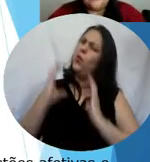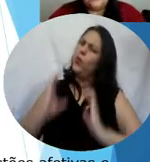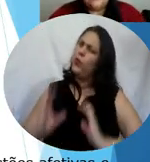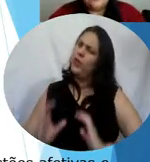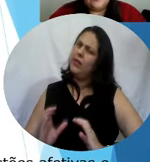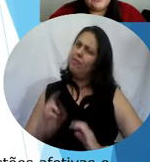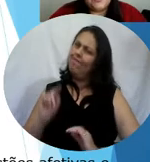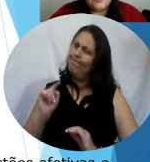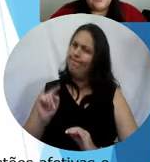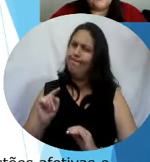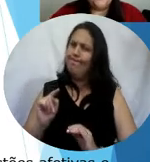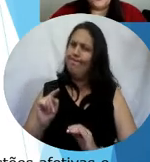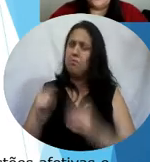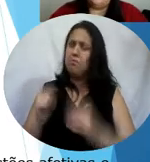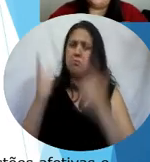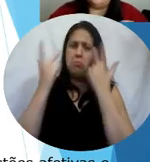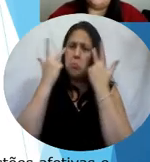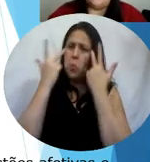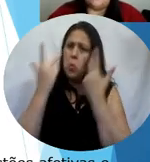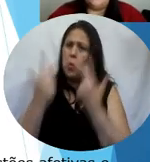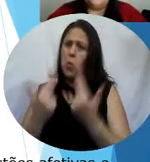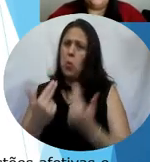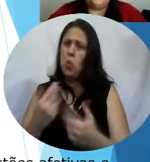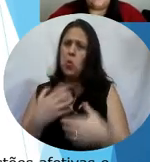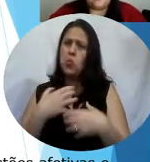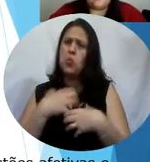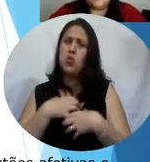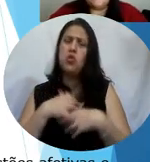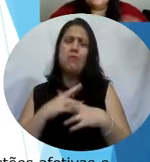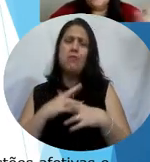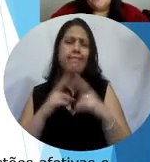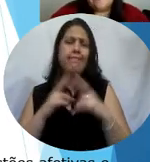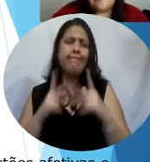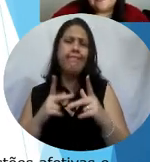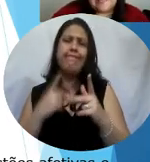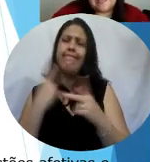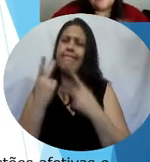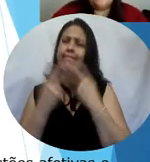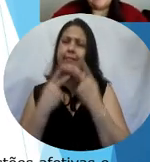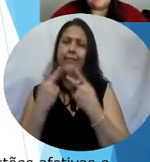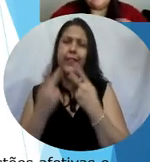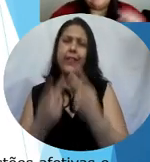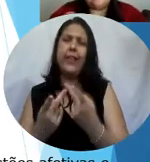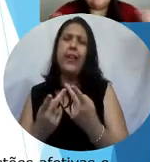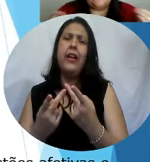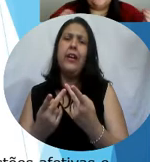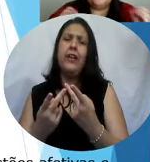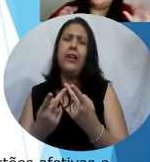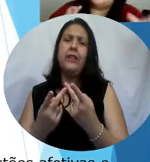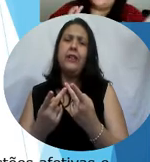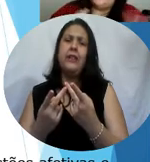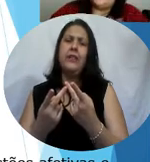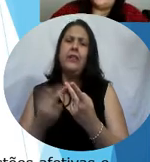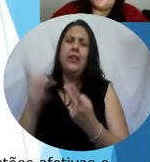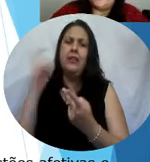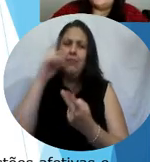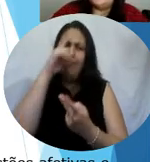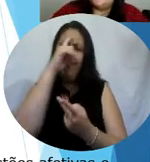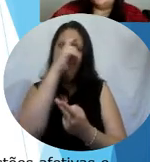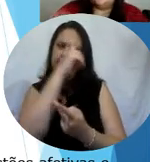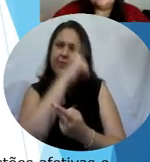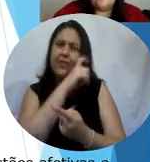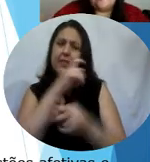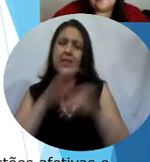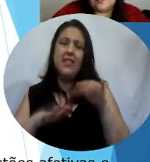comum dentro de um grupo, um jeito mais áspero de falar, pouca habilidade para detectar, por exemplo, sinais